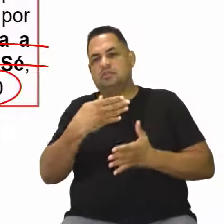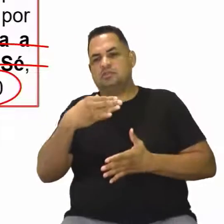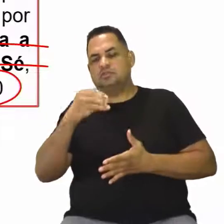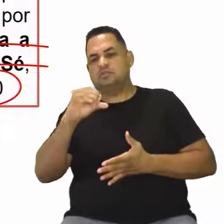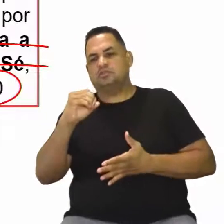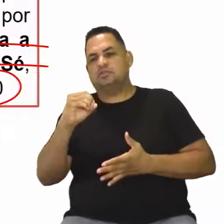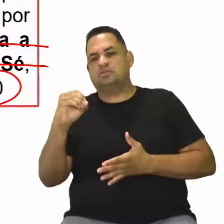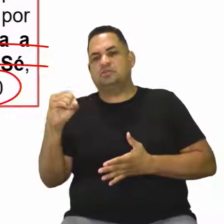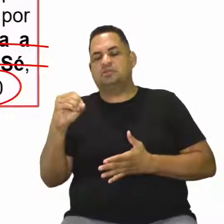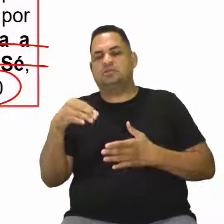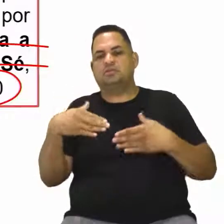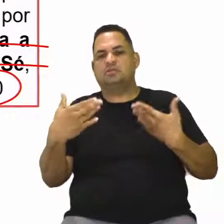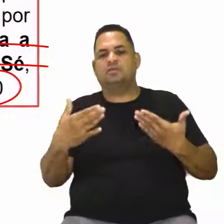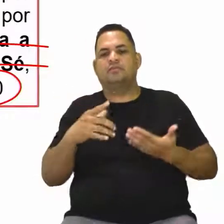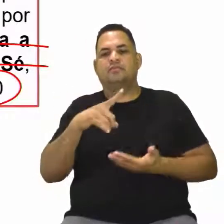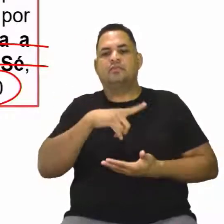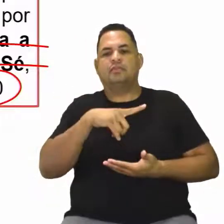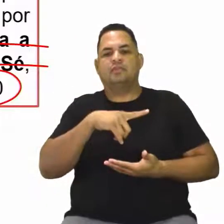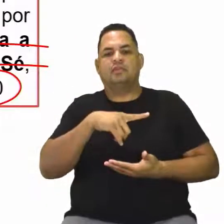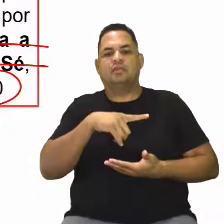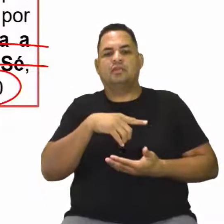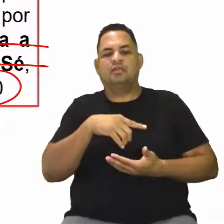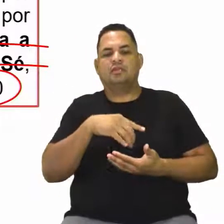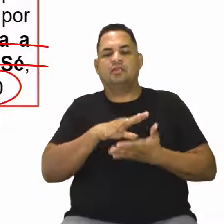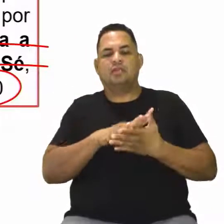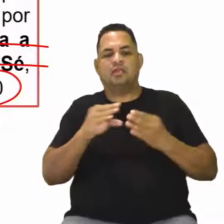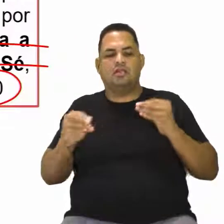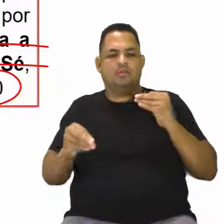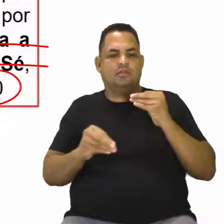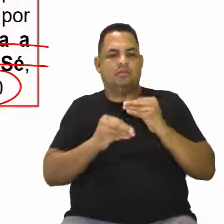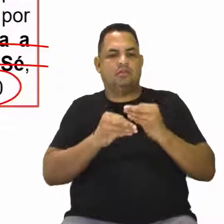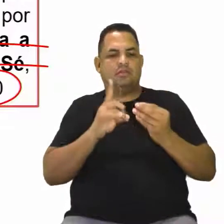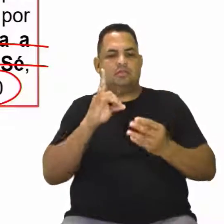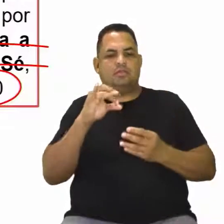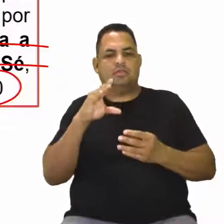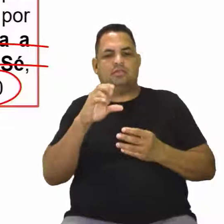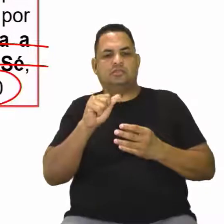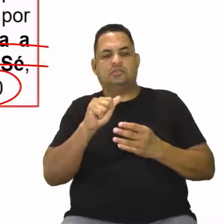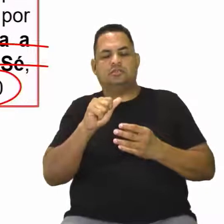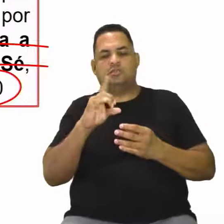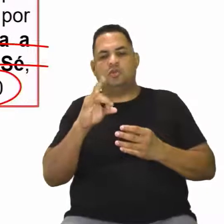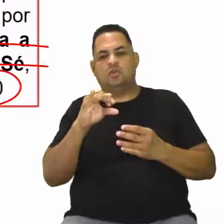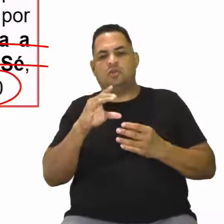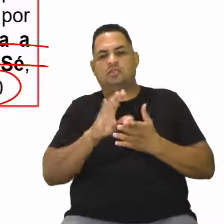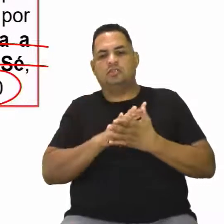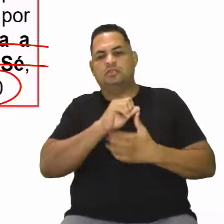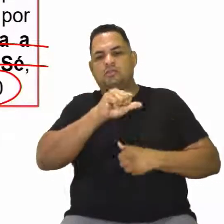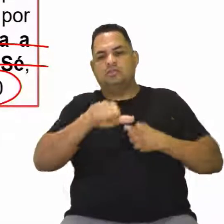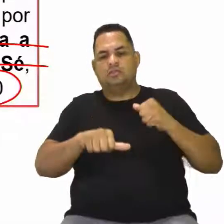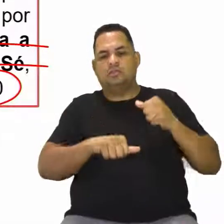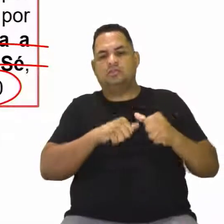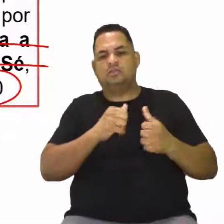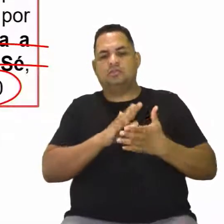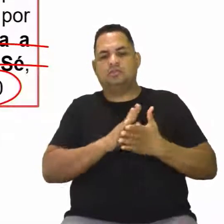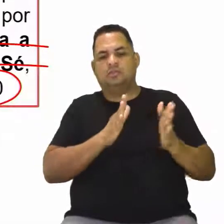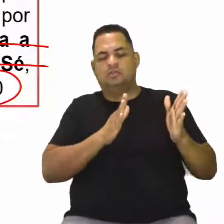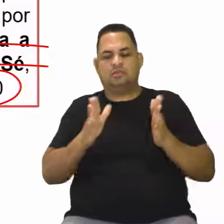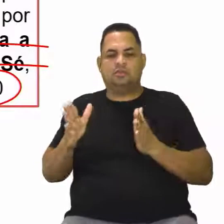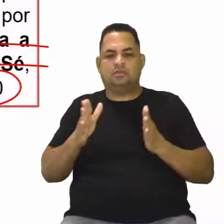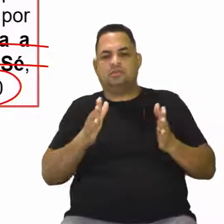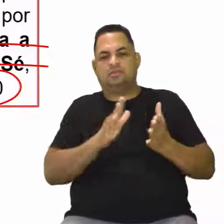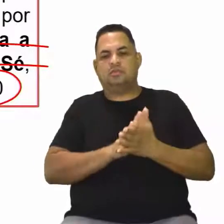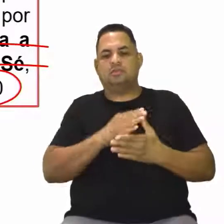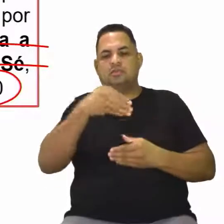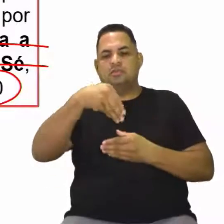isso? Houve a criação da emenda Dante de Oliveira, a tentativa de transformar naquele período